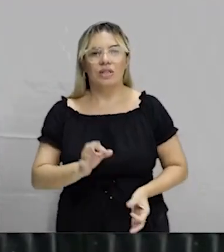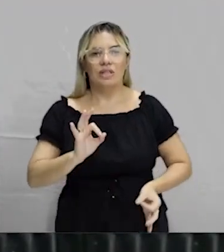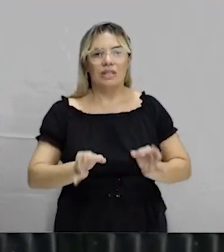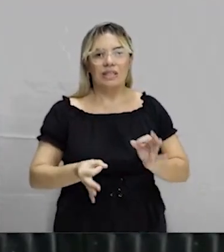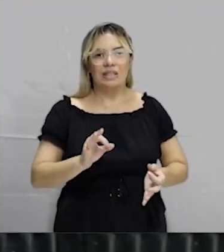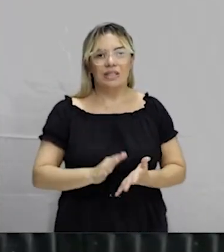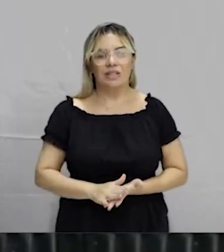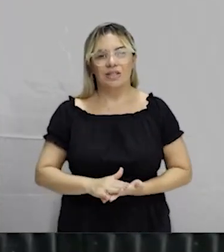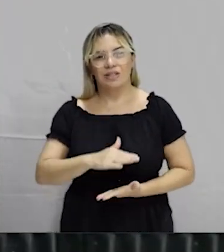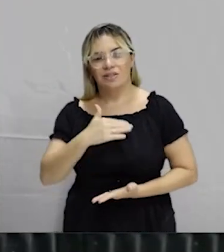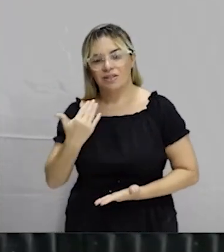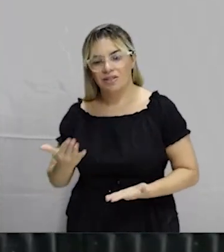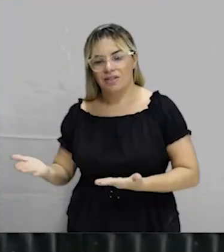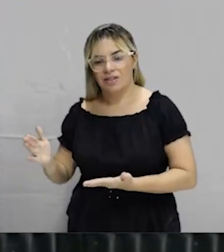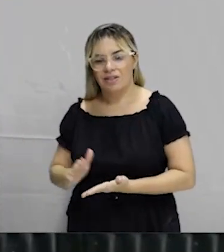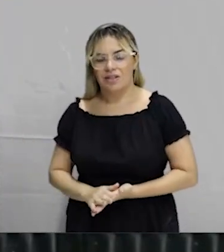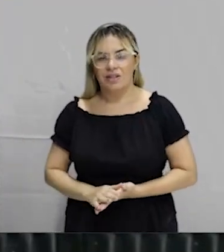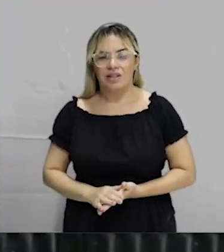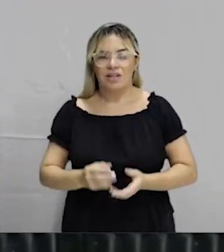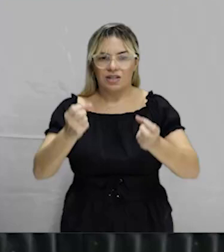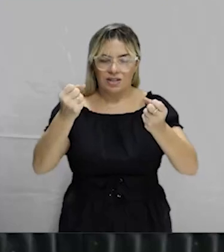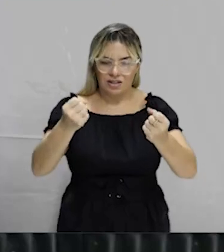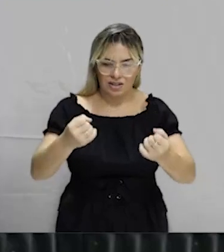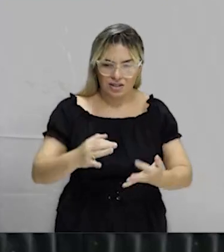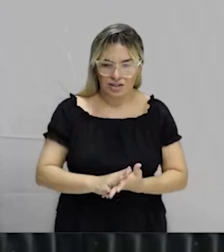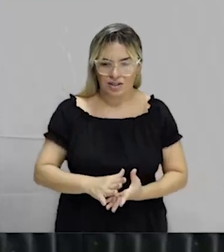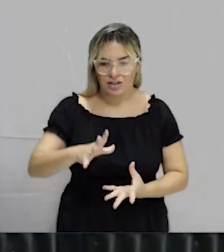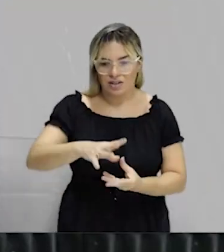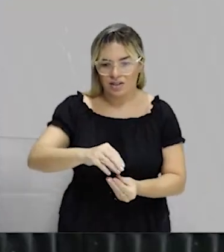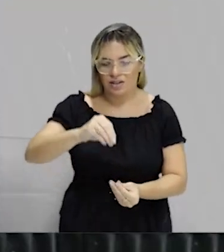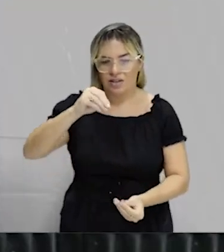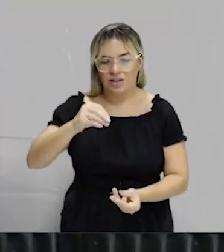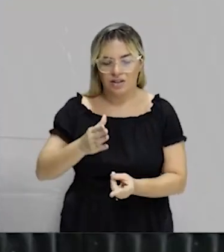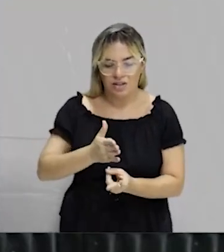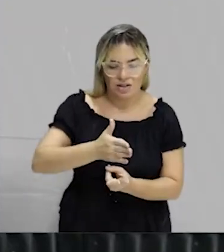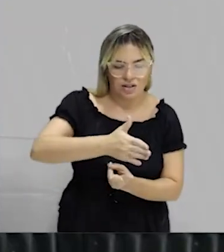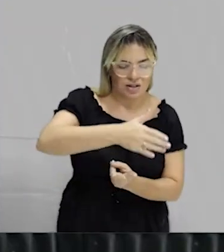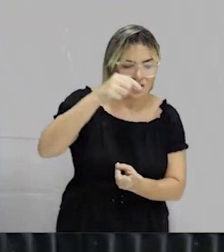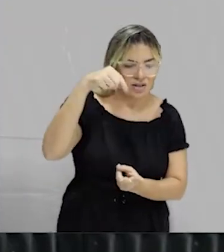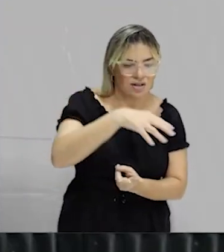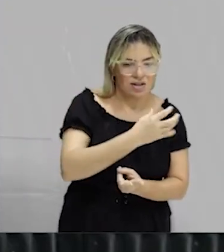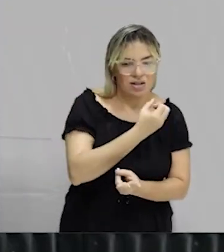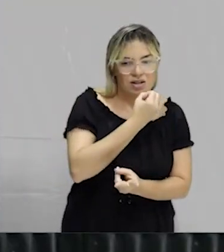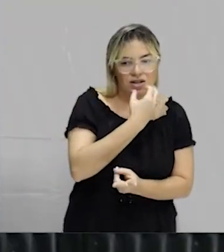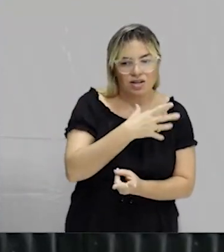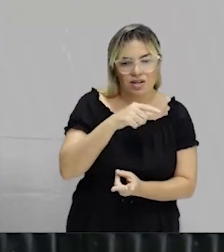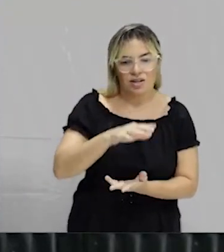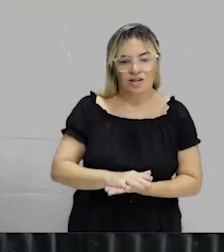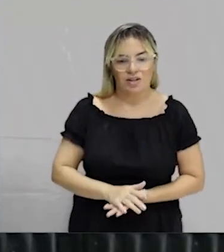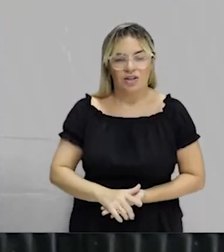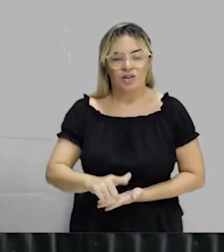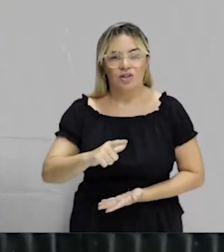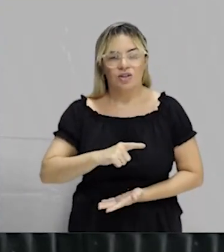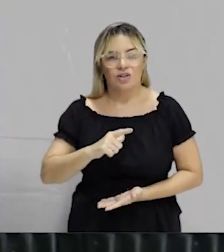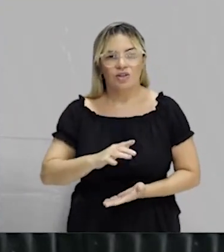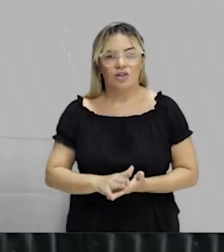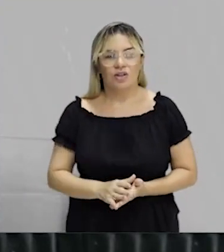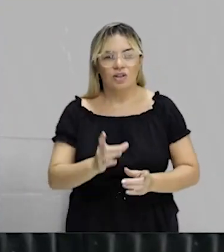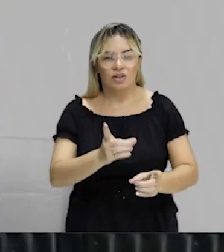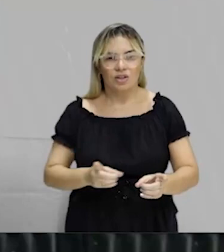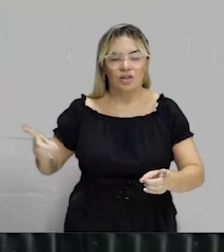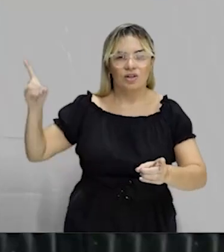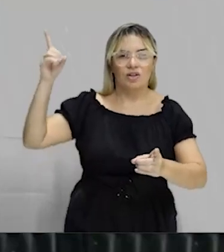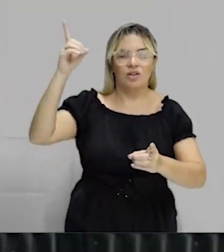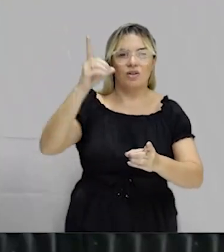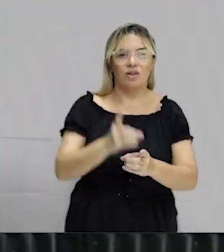exemplo, as almas que seguissem o bem, elas seriam recompensadas com o paraíso.